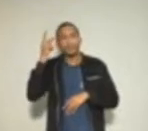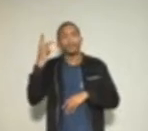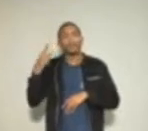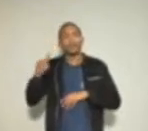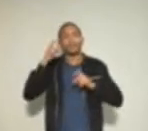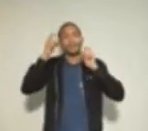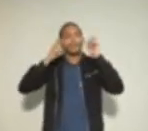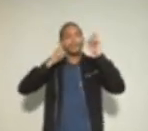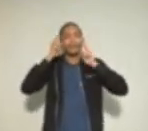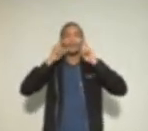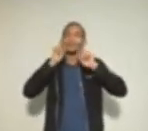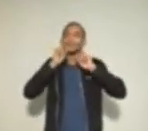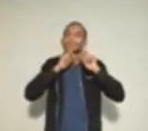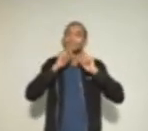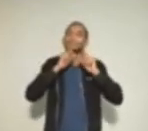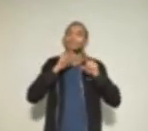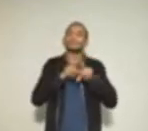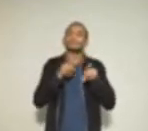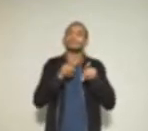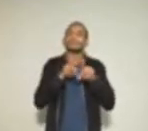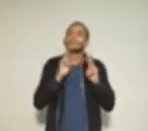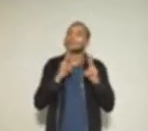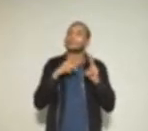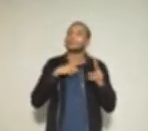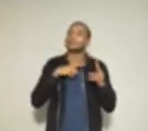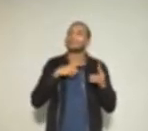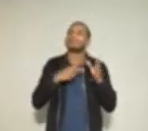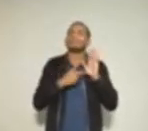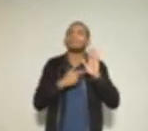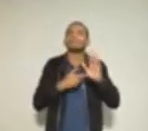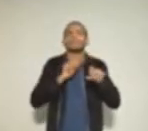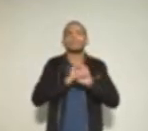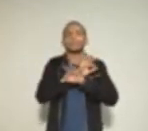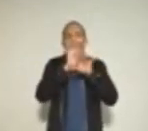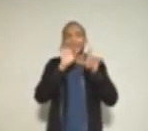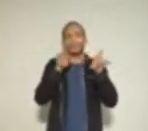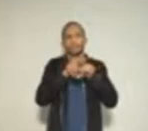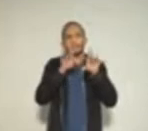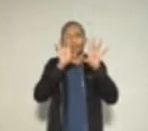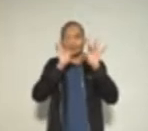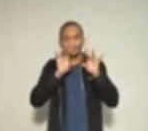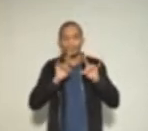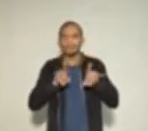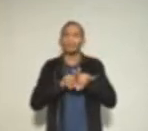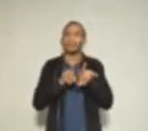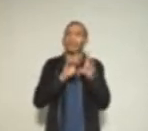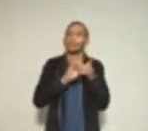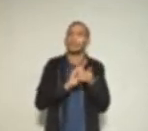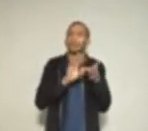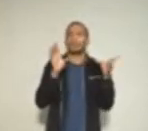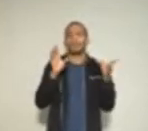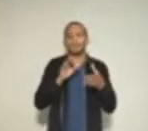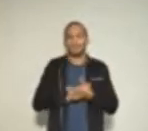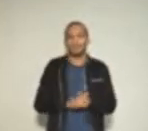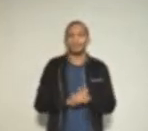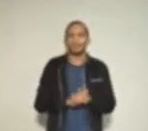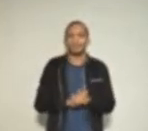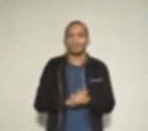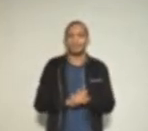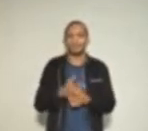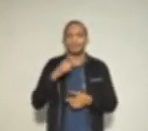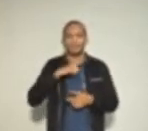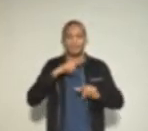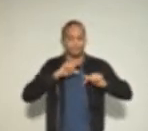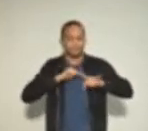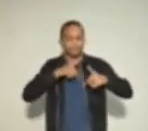preocupado com a transparência e com a democracia, né, que deve